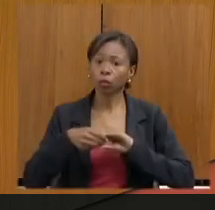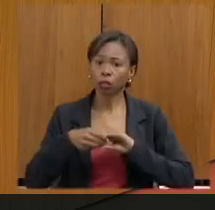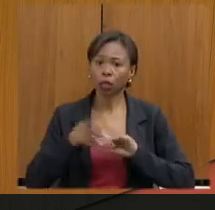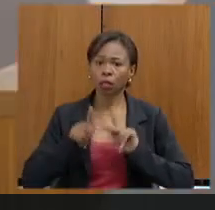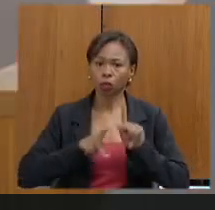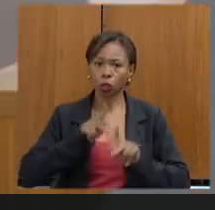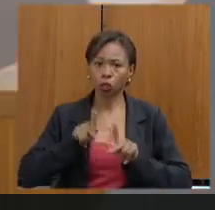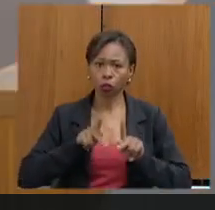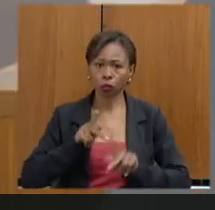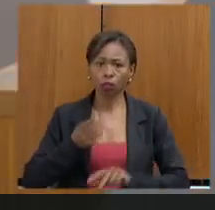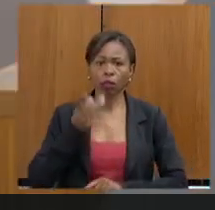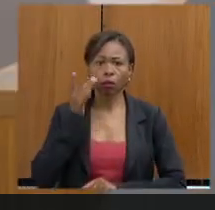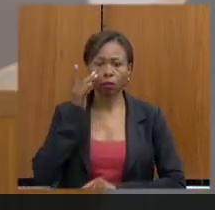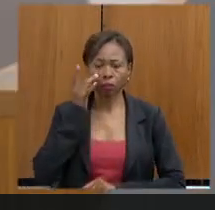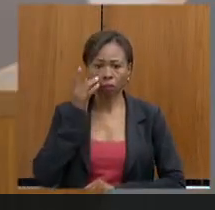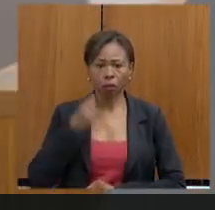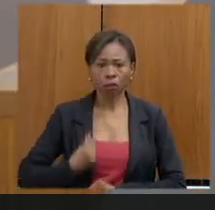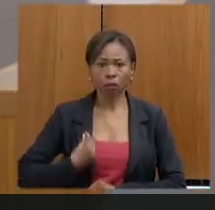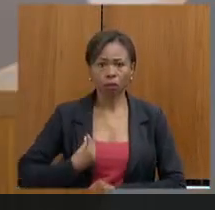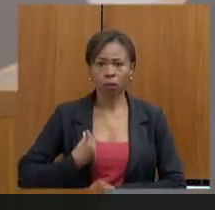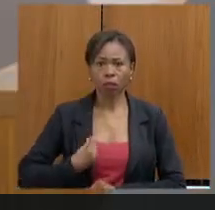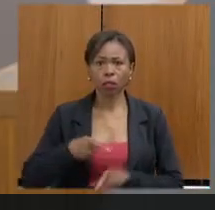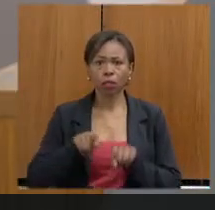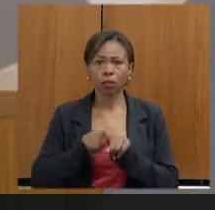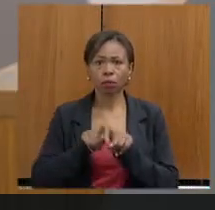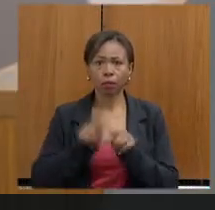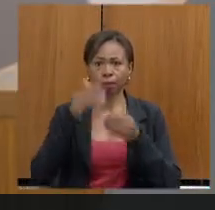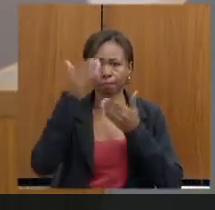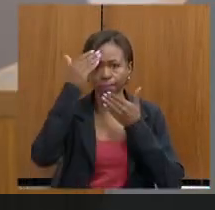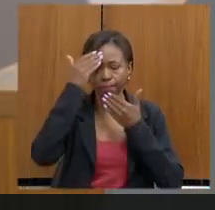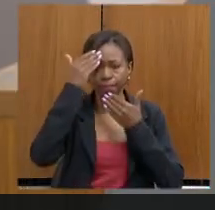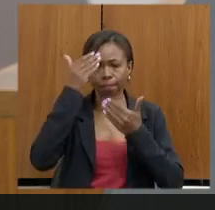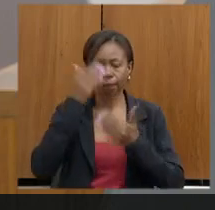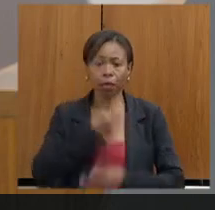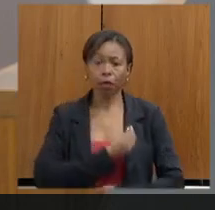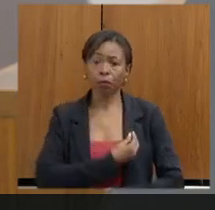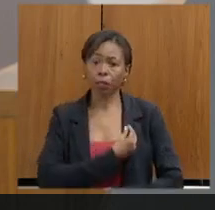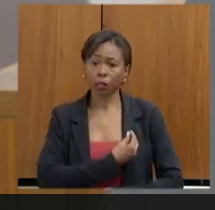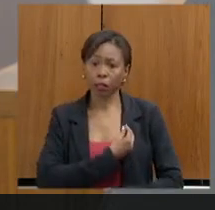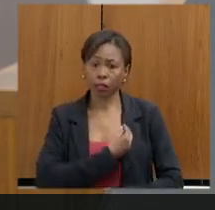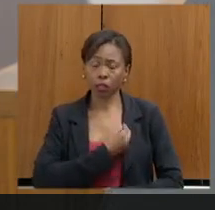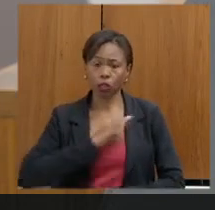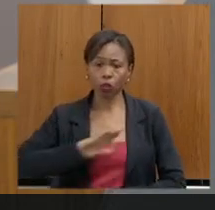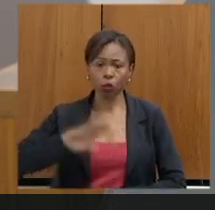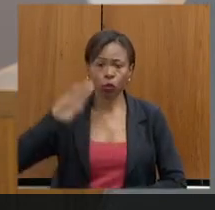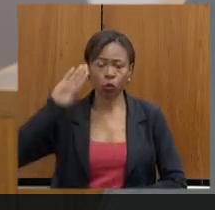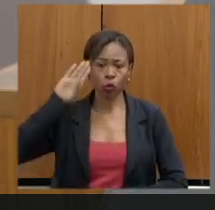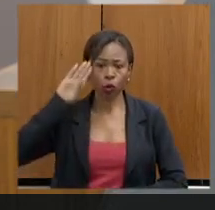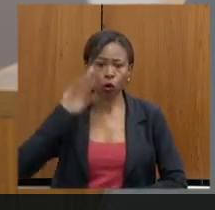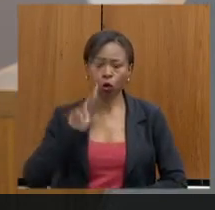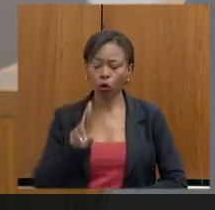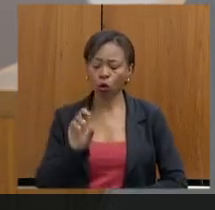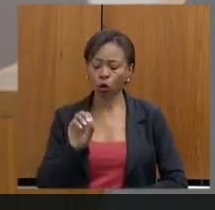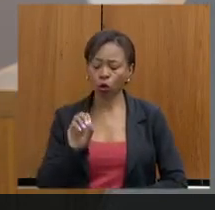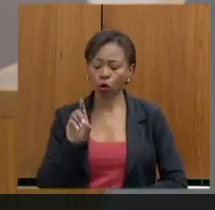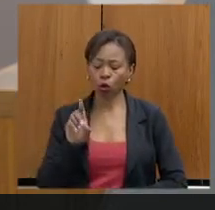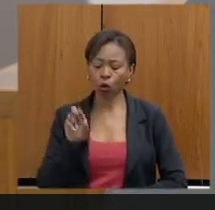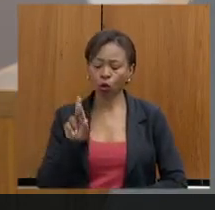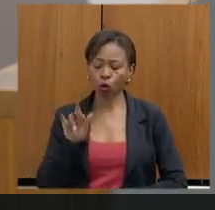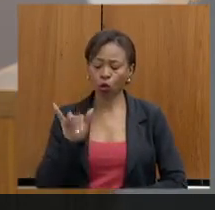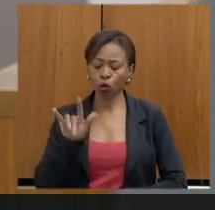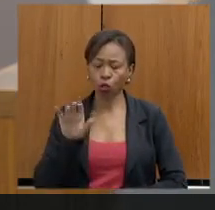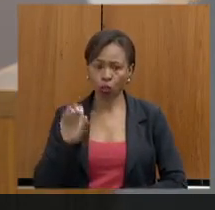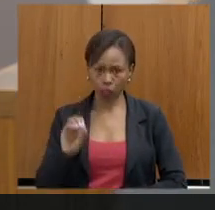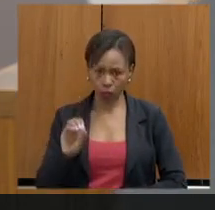presentes desde a cumprimentar e agradecer a presença EA participação do coronel Rodrigo é muito